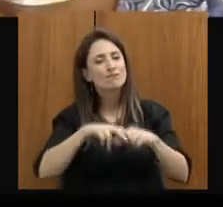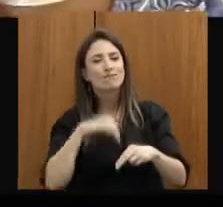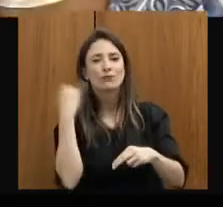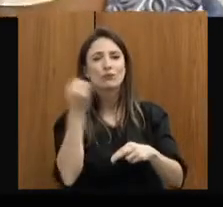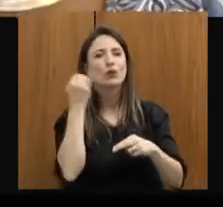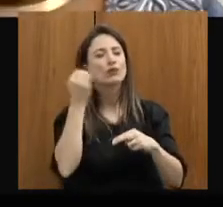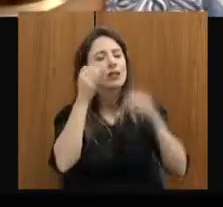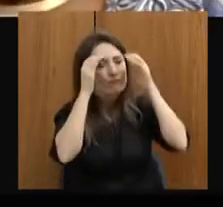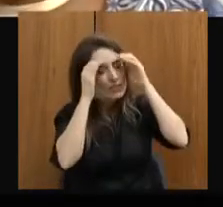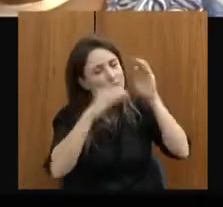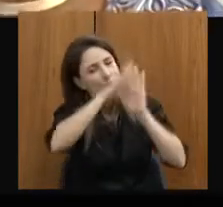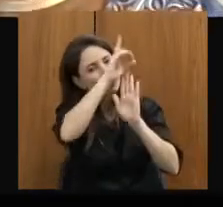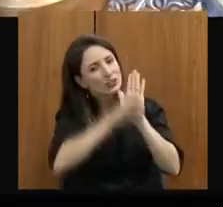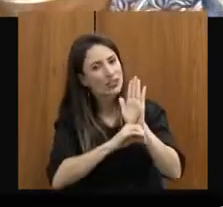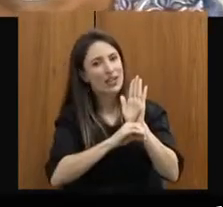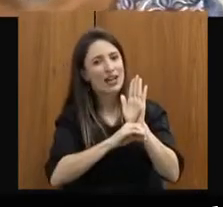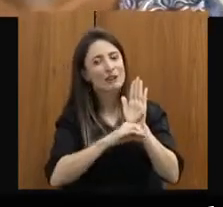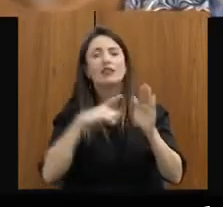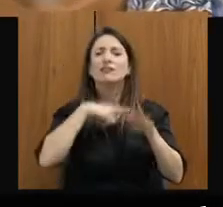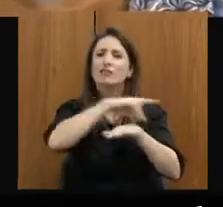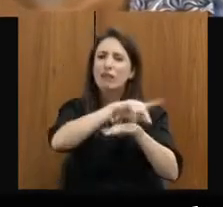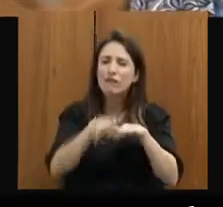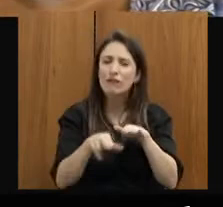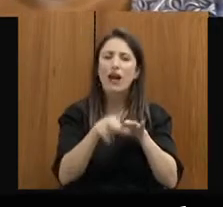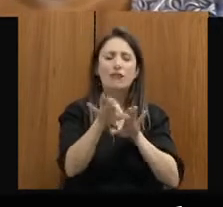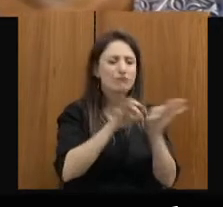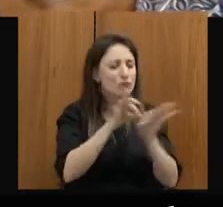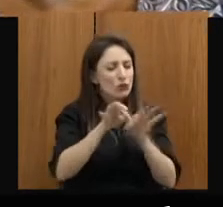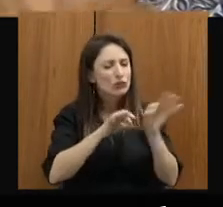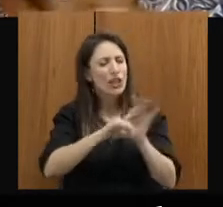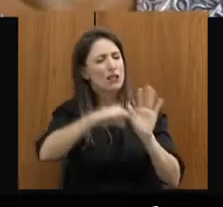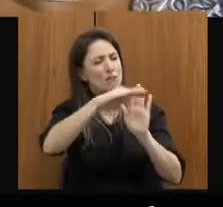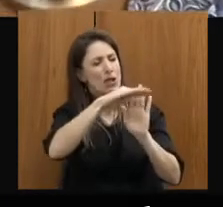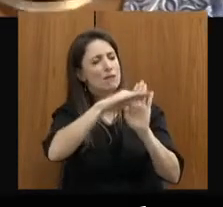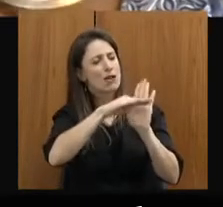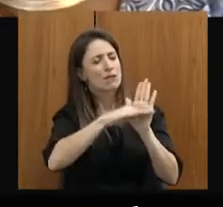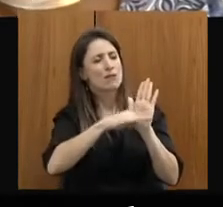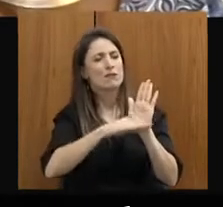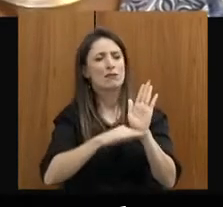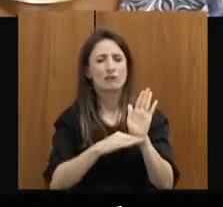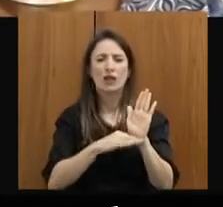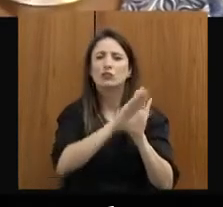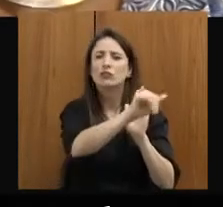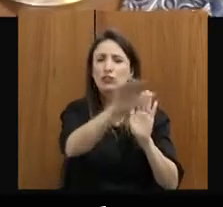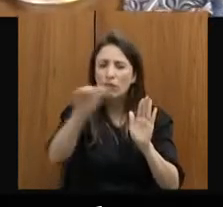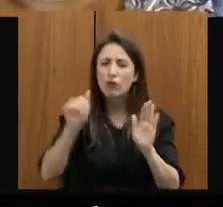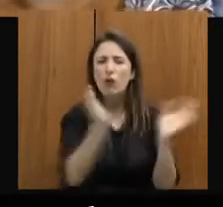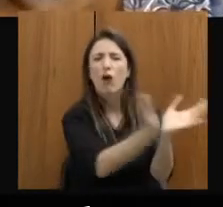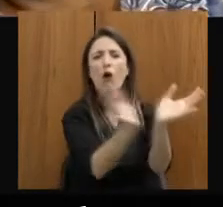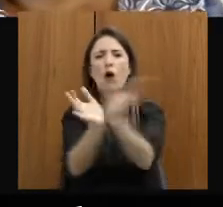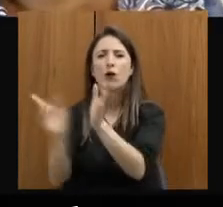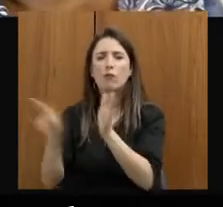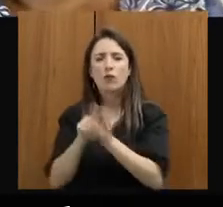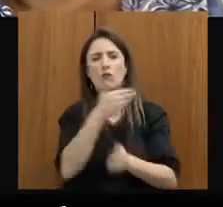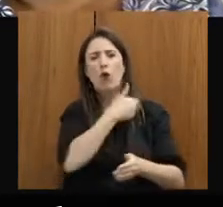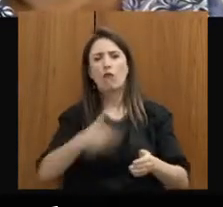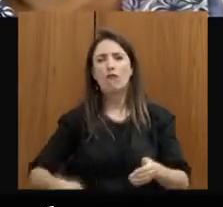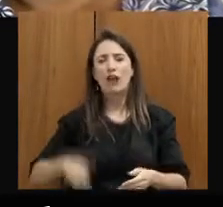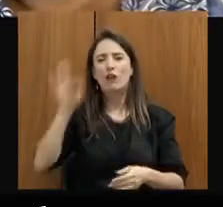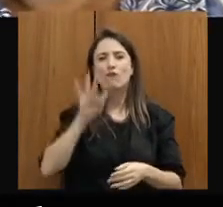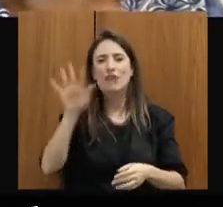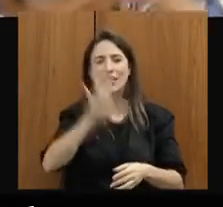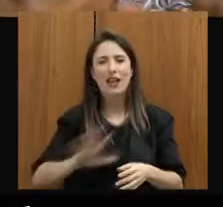conjunto de ações um conjunto de proposições de diversos órgãos do governo federal e em a